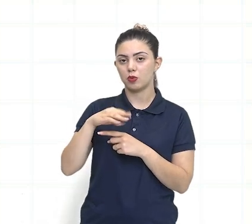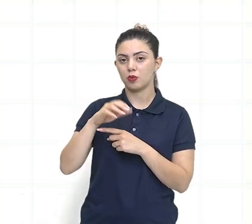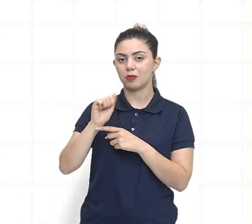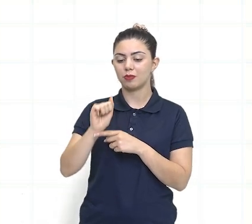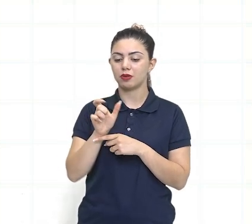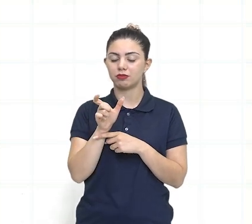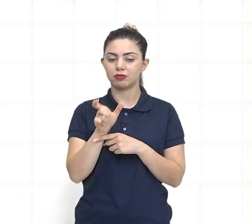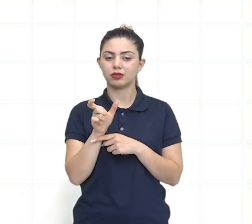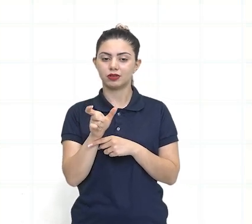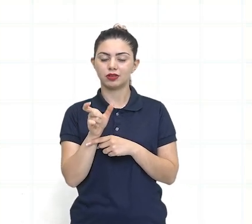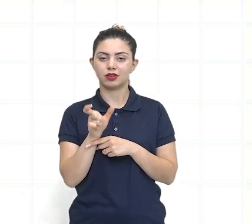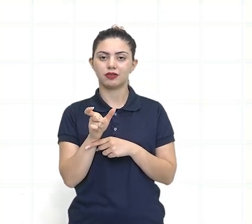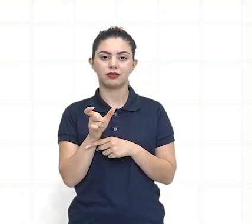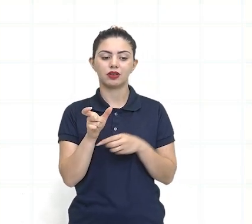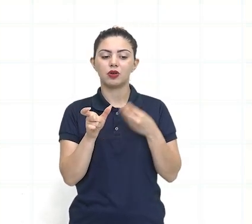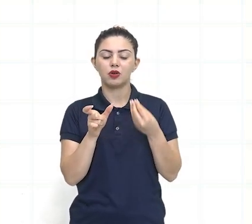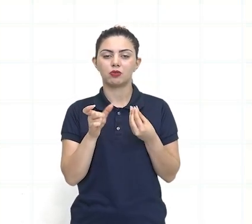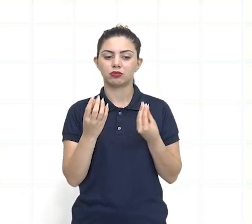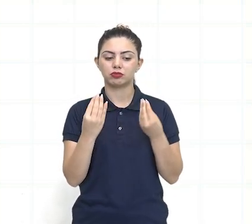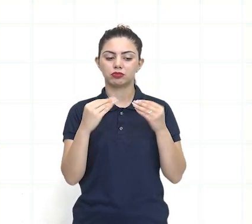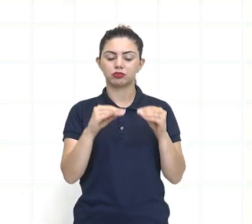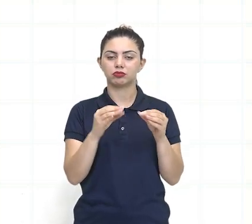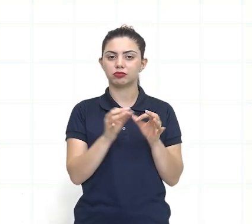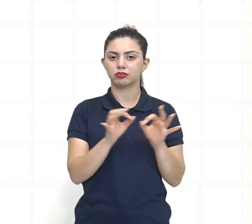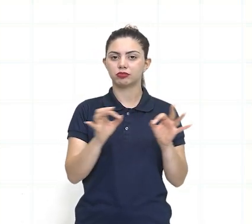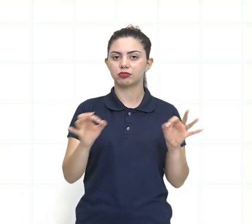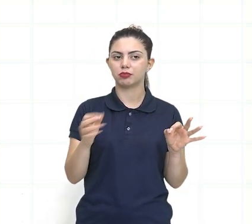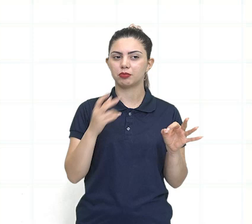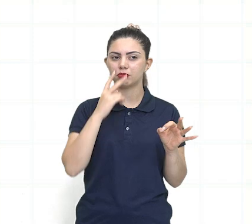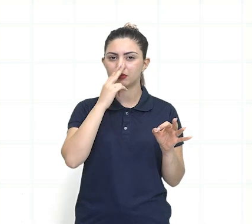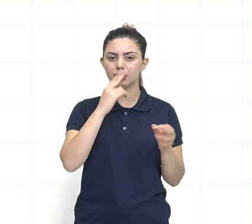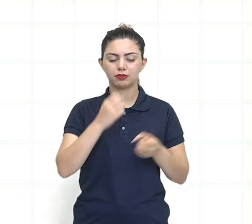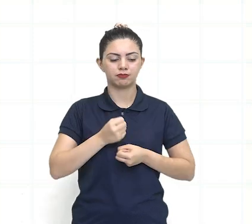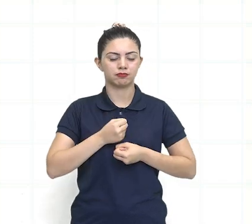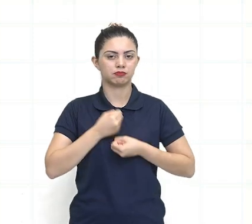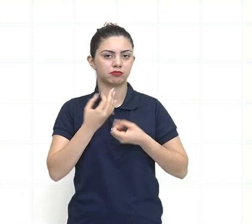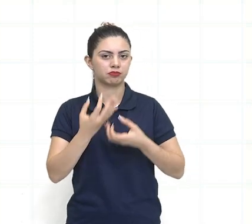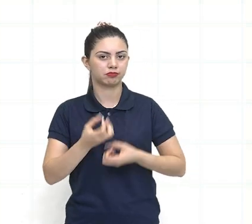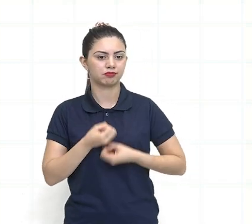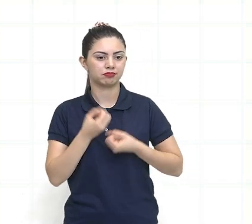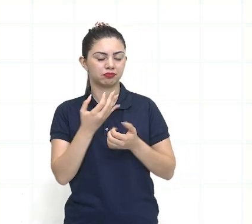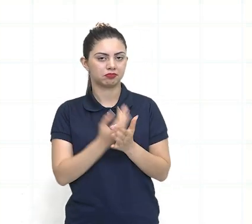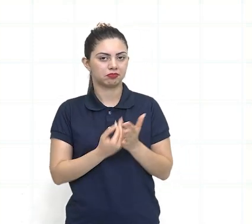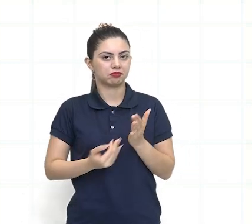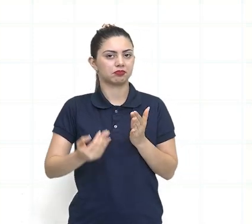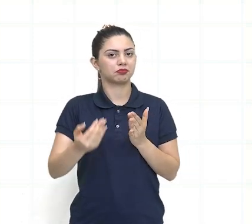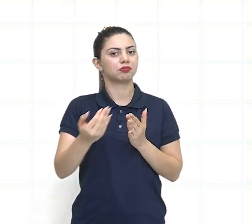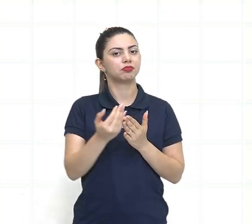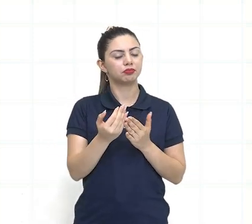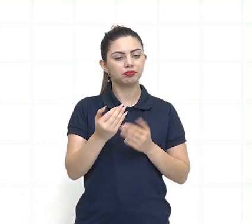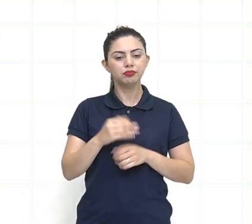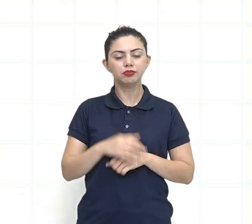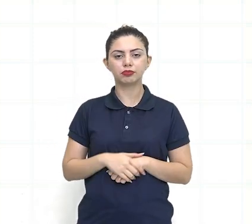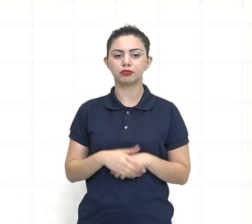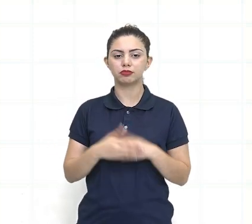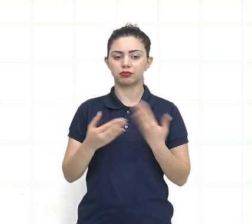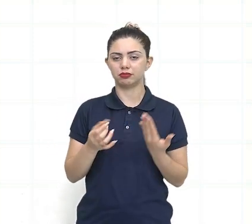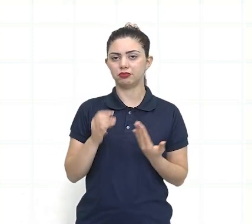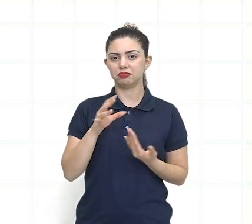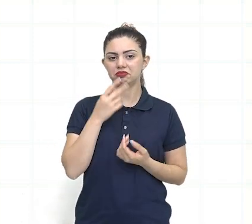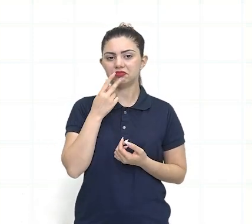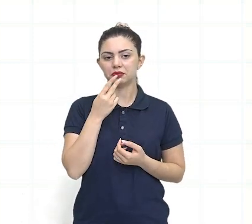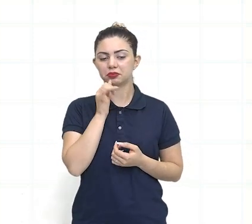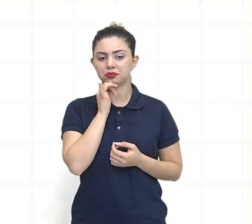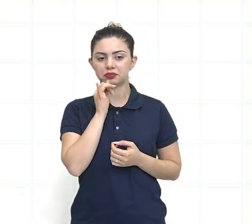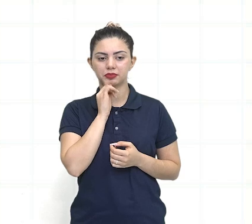aqui, conferiu uma força de expressão muito grande para a frase. Ao invés de dizer,